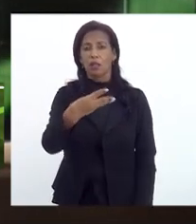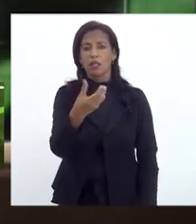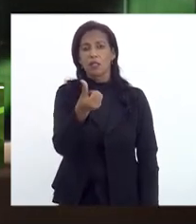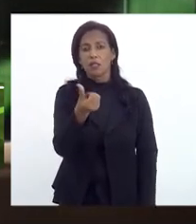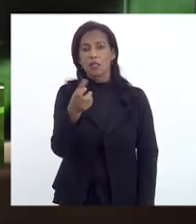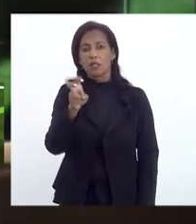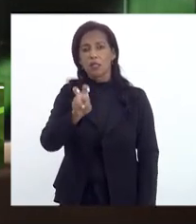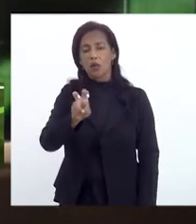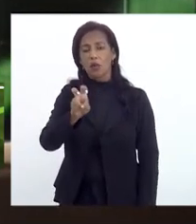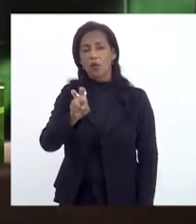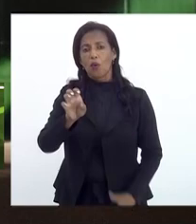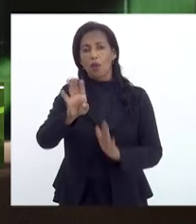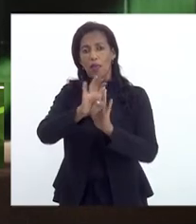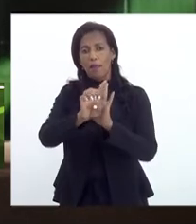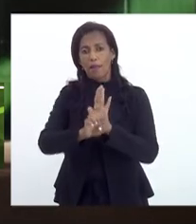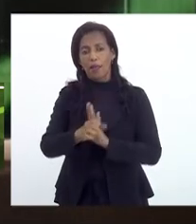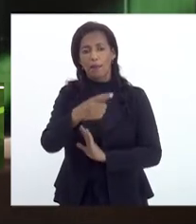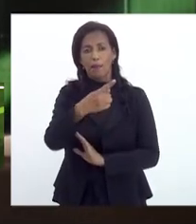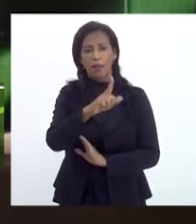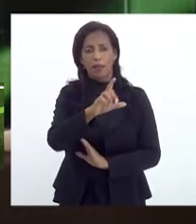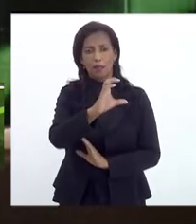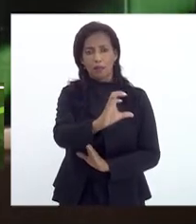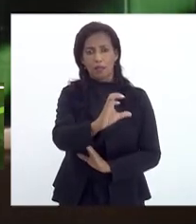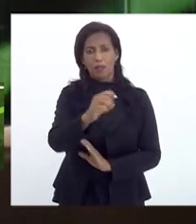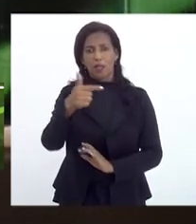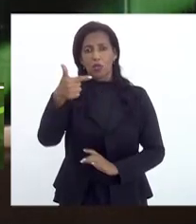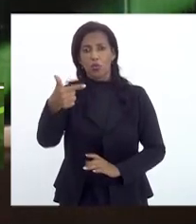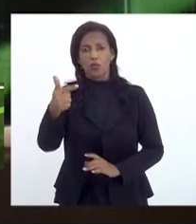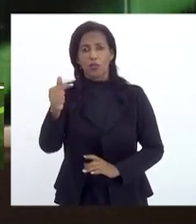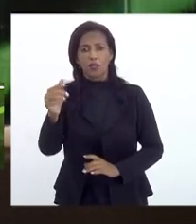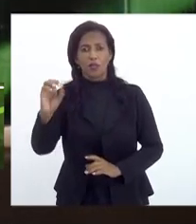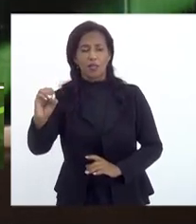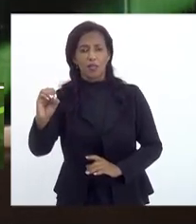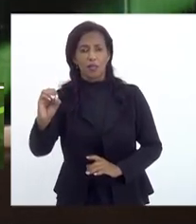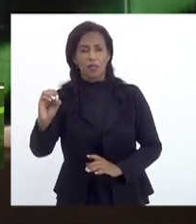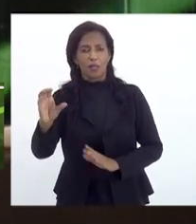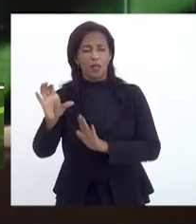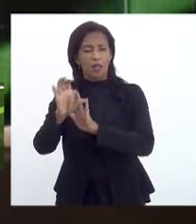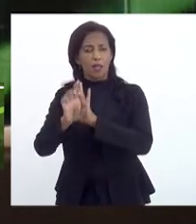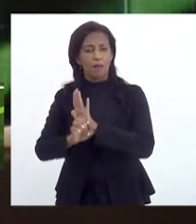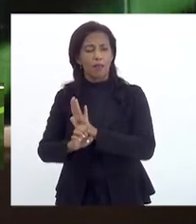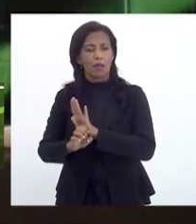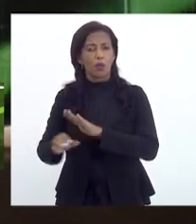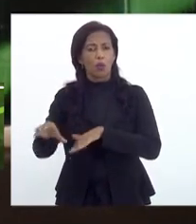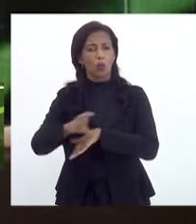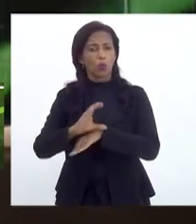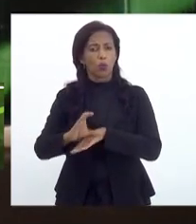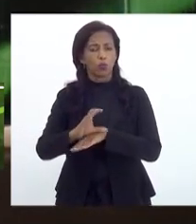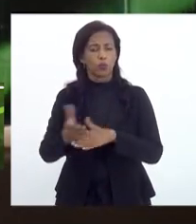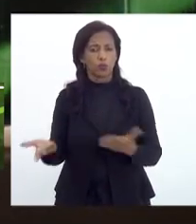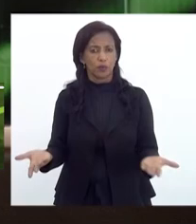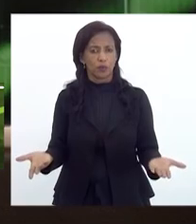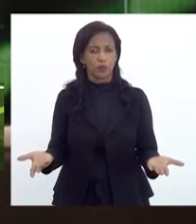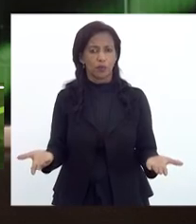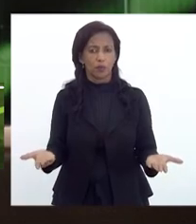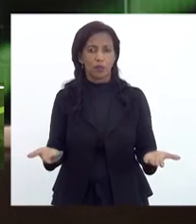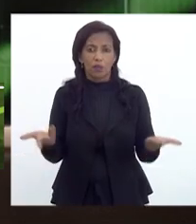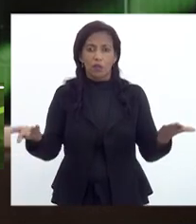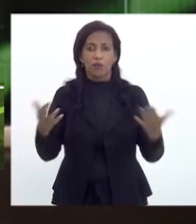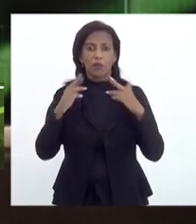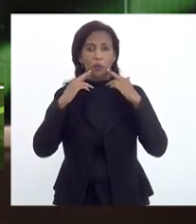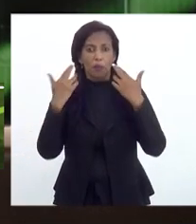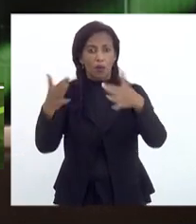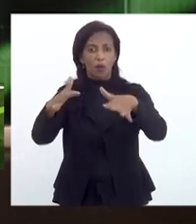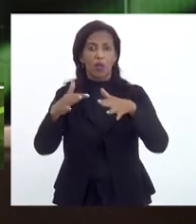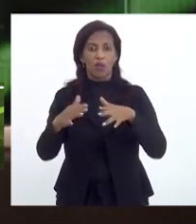365 emendas Ao PLC E 270 emendas condicional Então se a gente for Para uma audiência